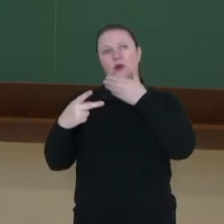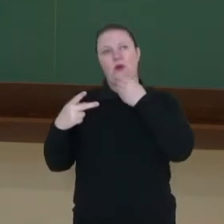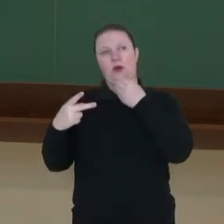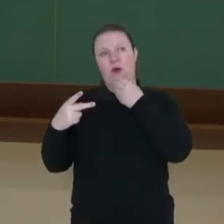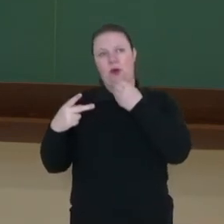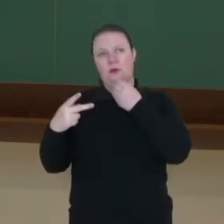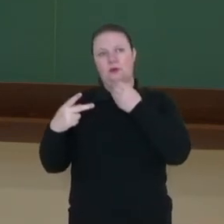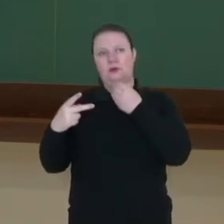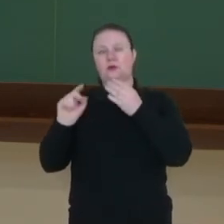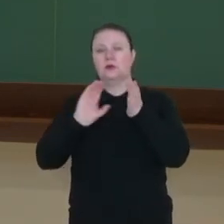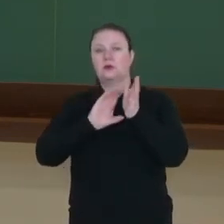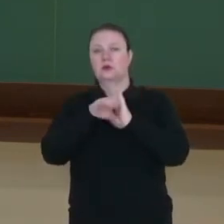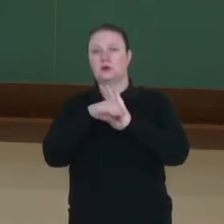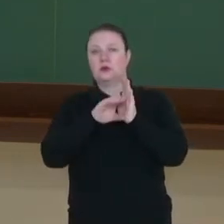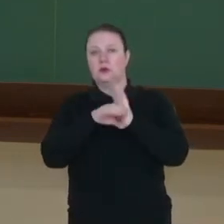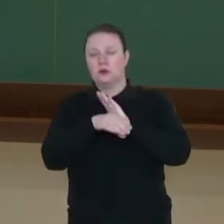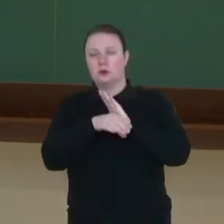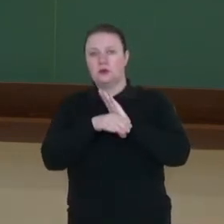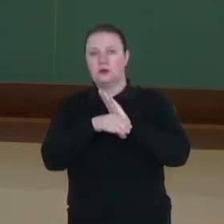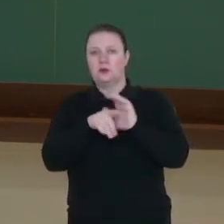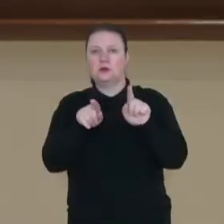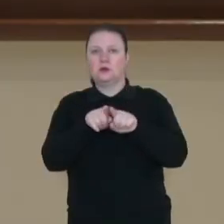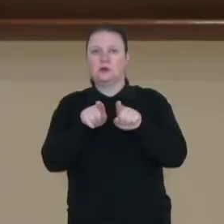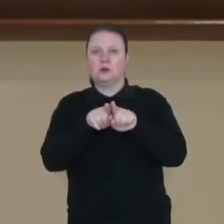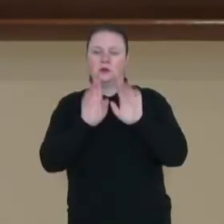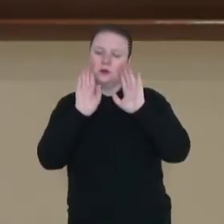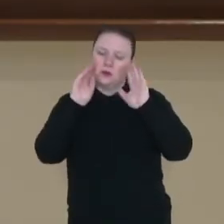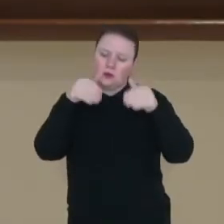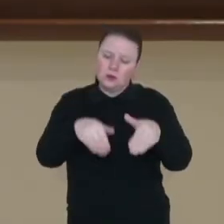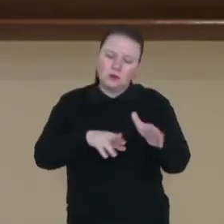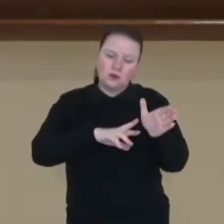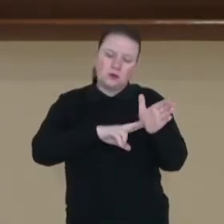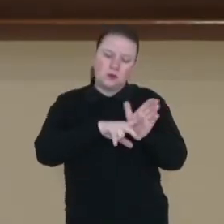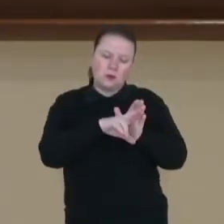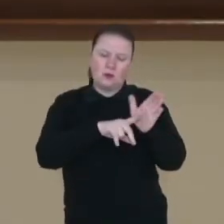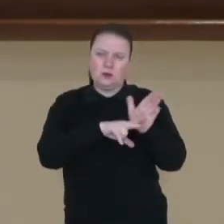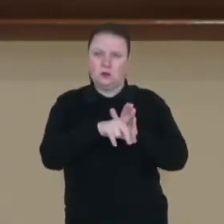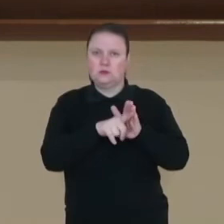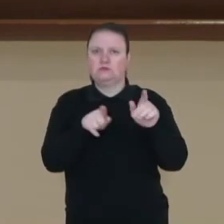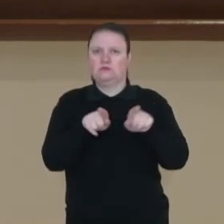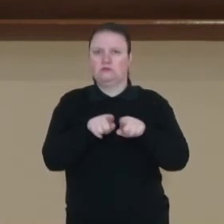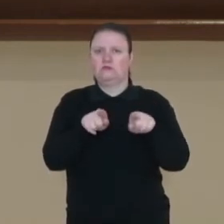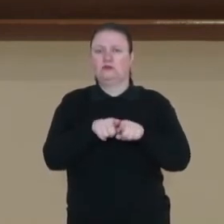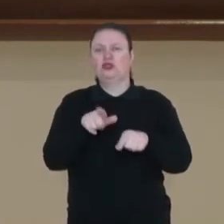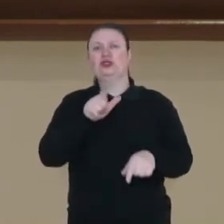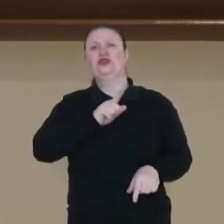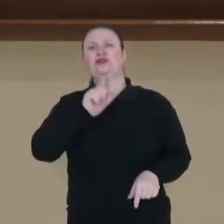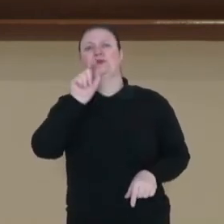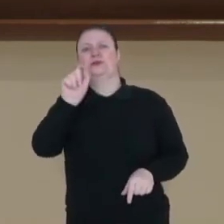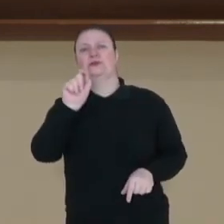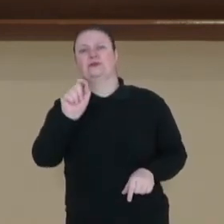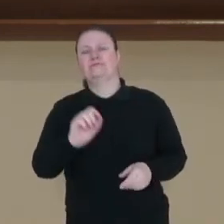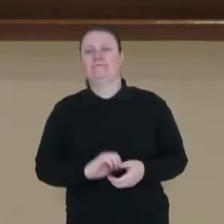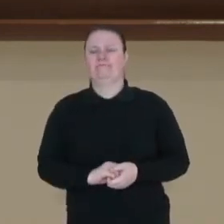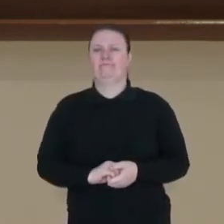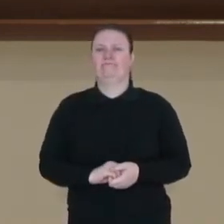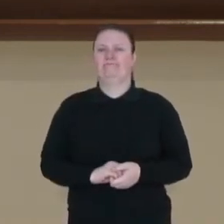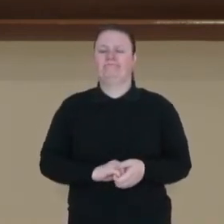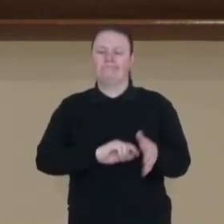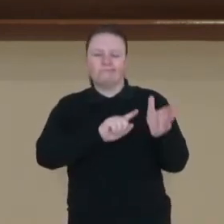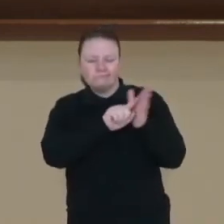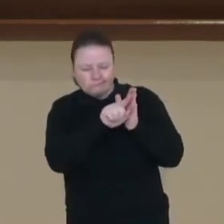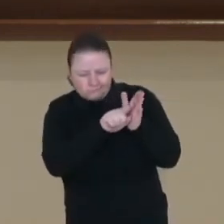conceitos biológicos, porque também cientistas sociais, eles têm a plena, né, através de várias